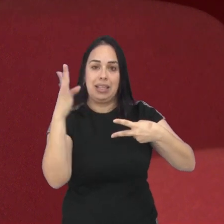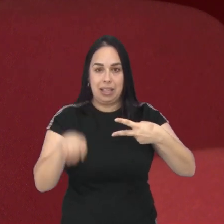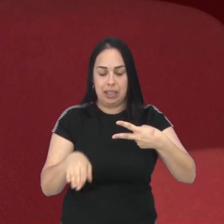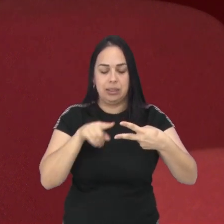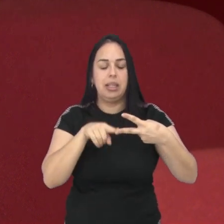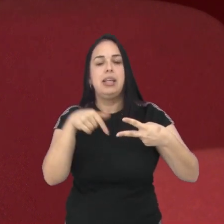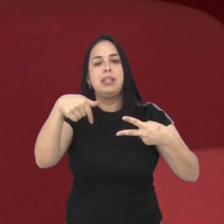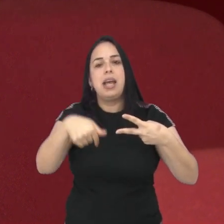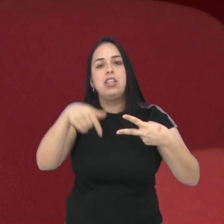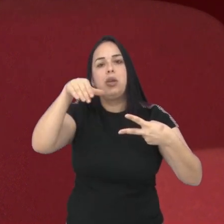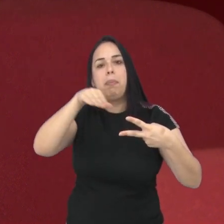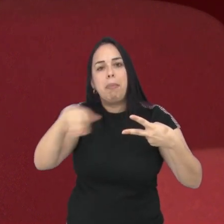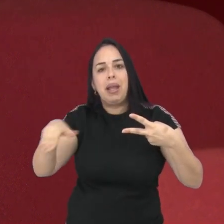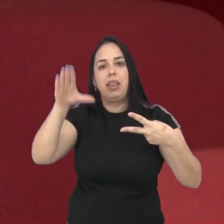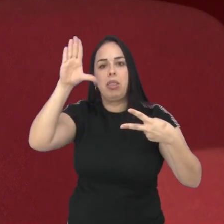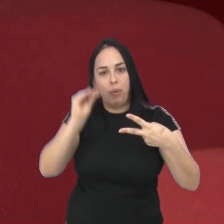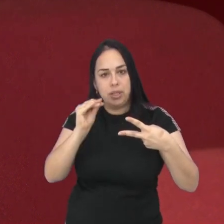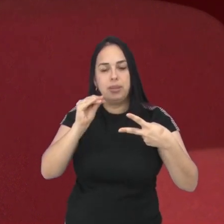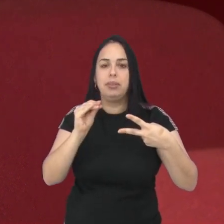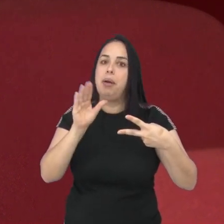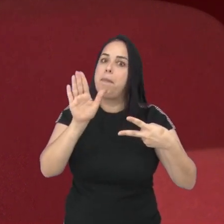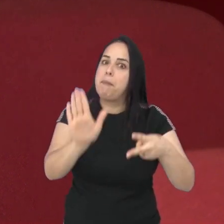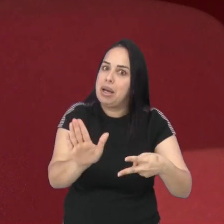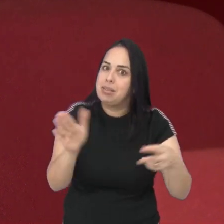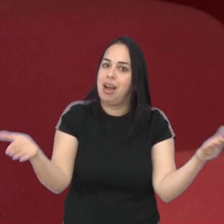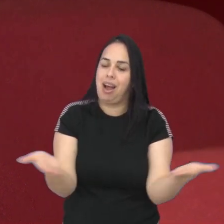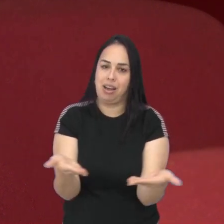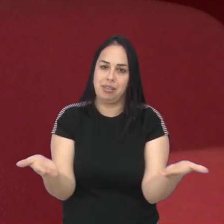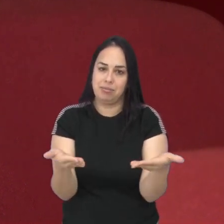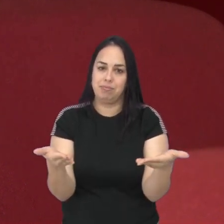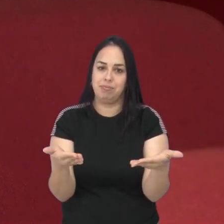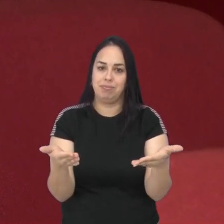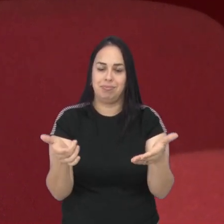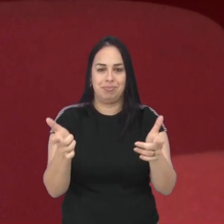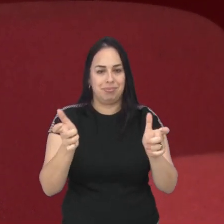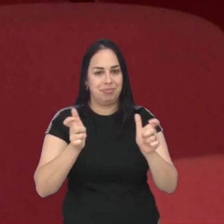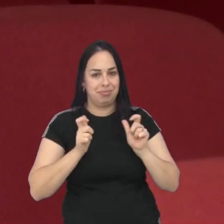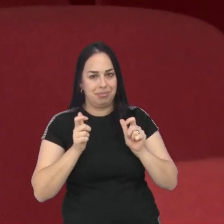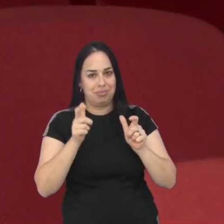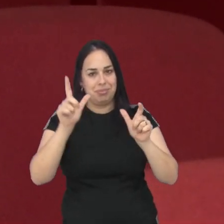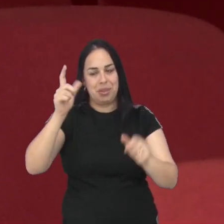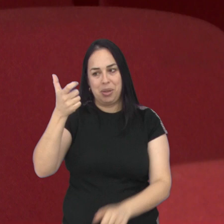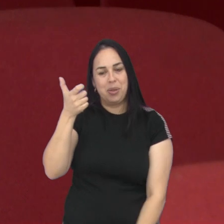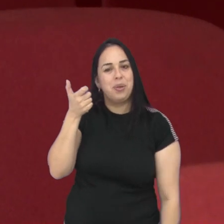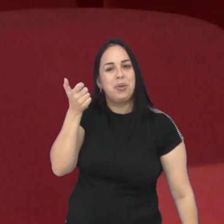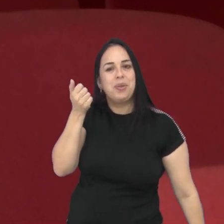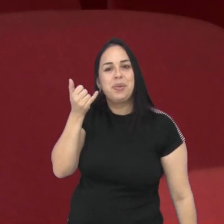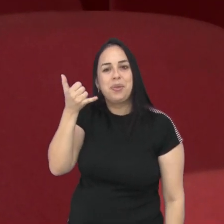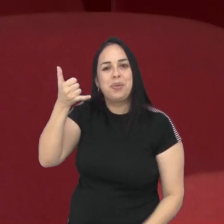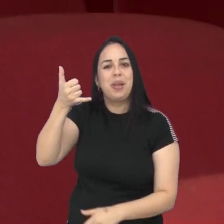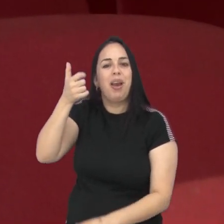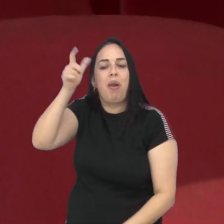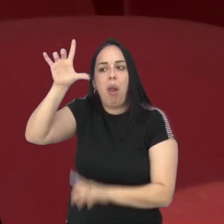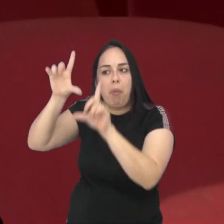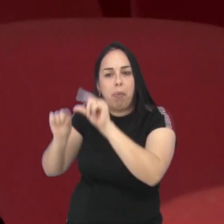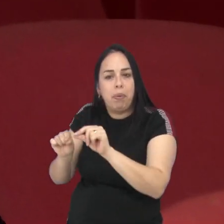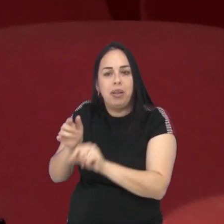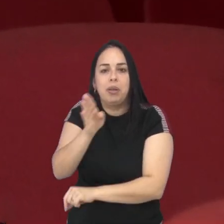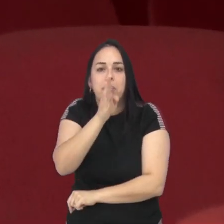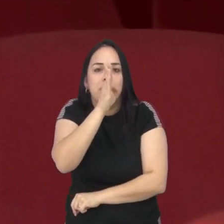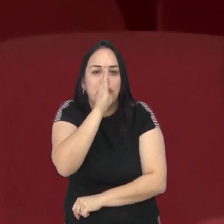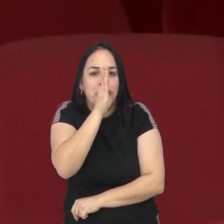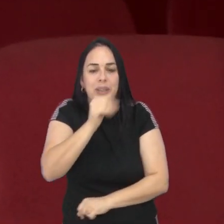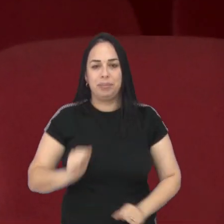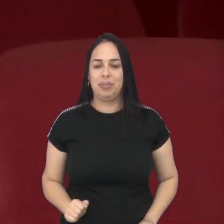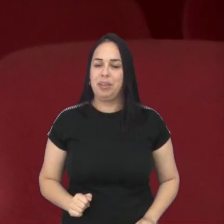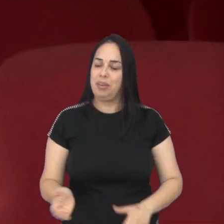às 3 da tarde e às 7h30 da noite. Mas agora, deixa eu desligar o celular e